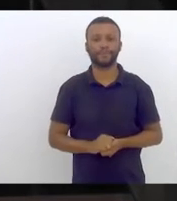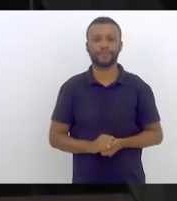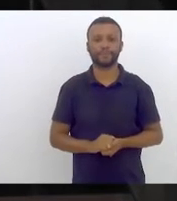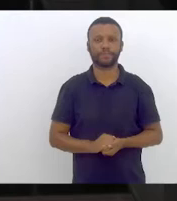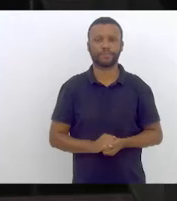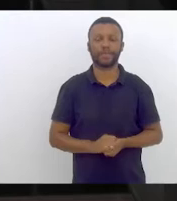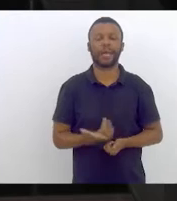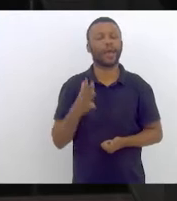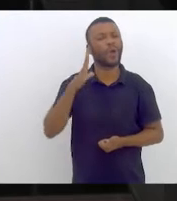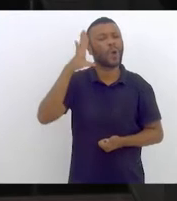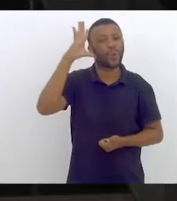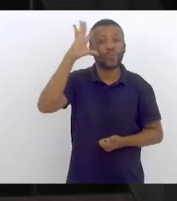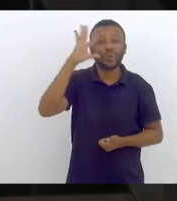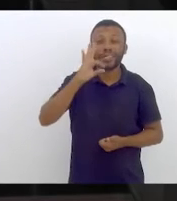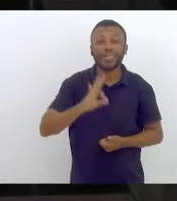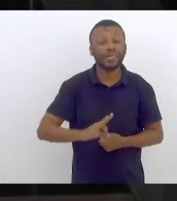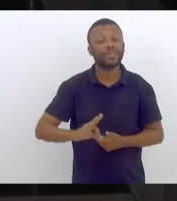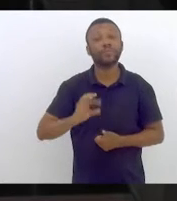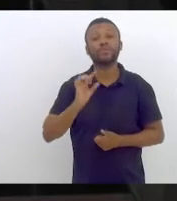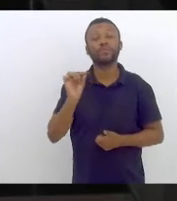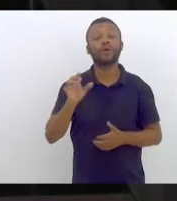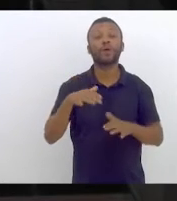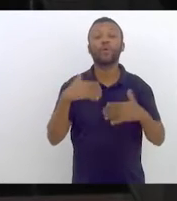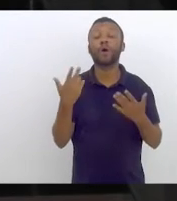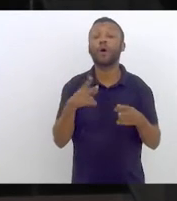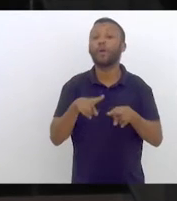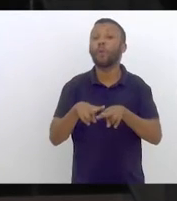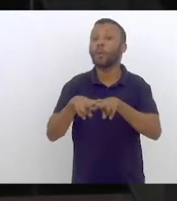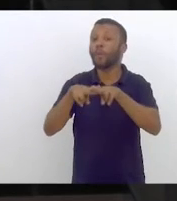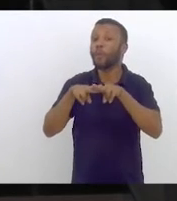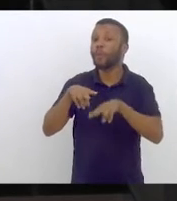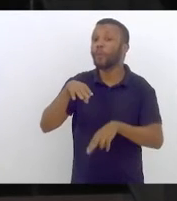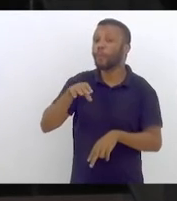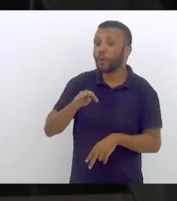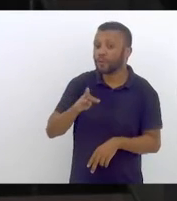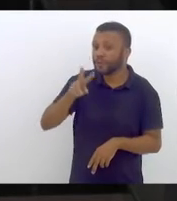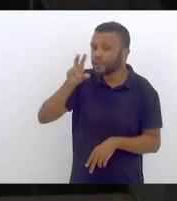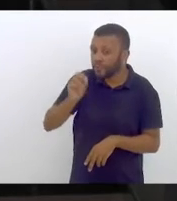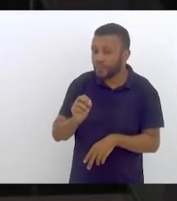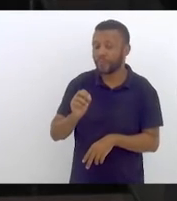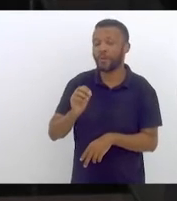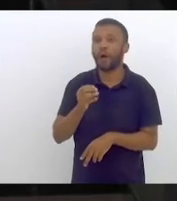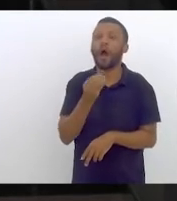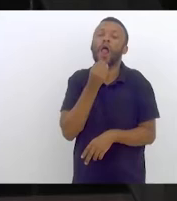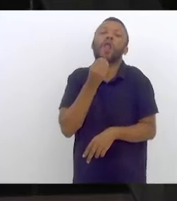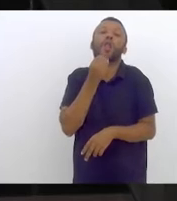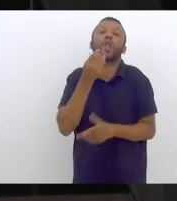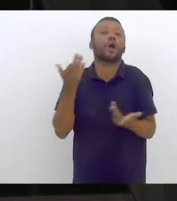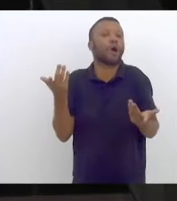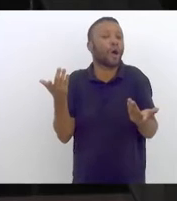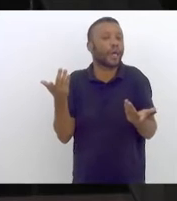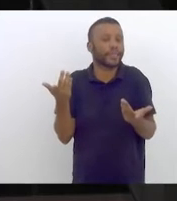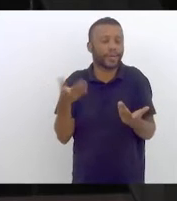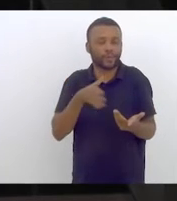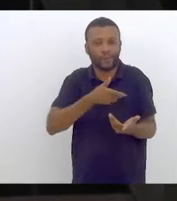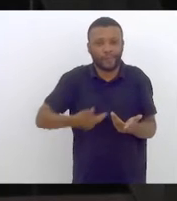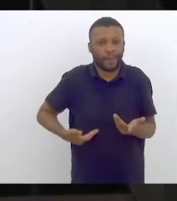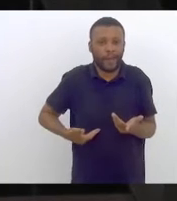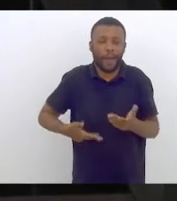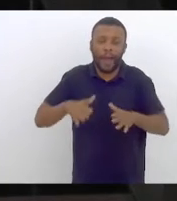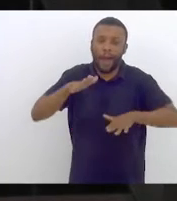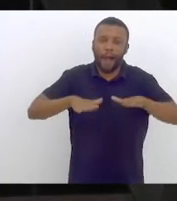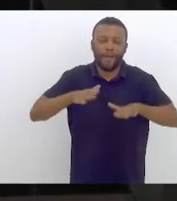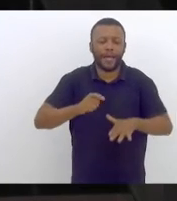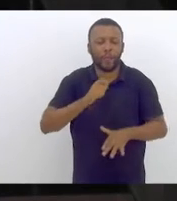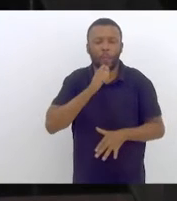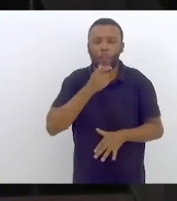entender a lógica desse governo. Talvez porque não tenha lógica, né? Aí eu não